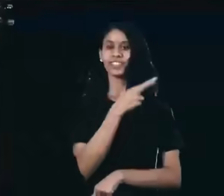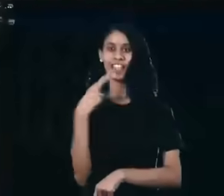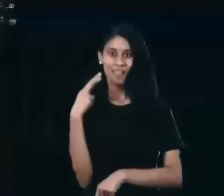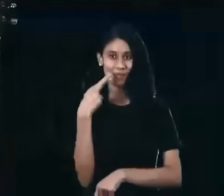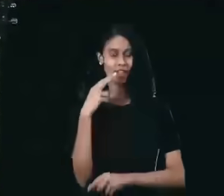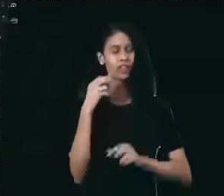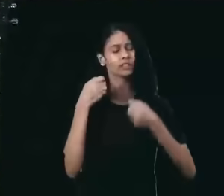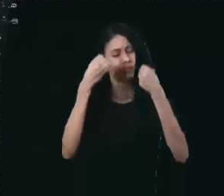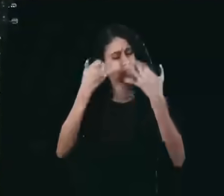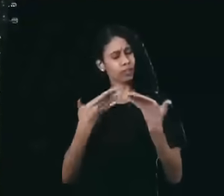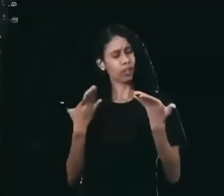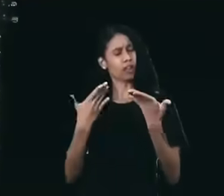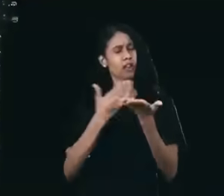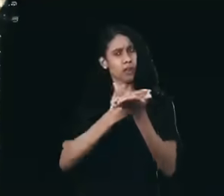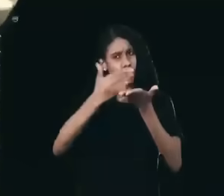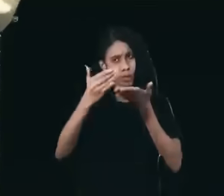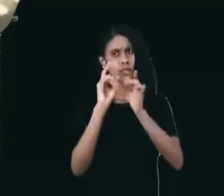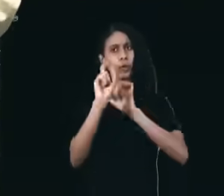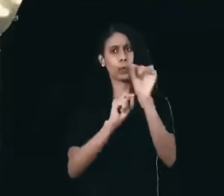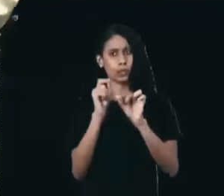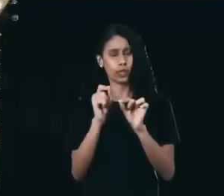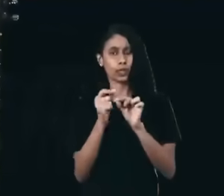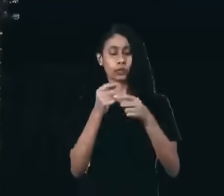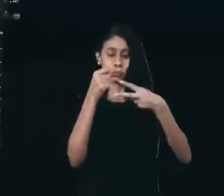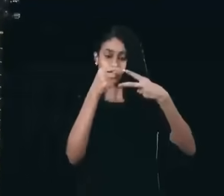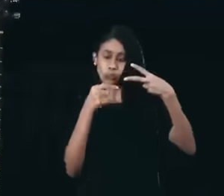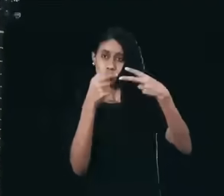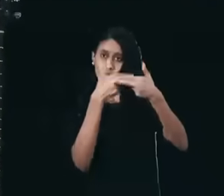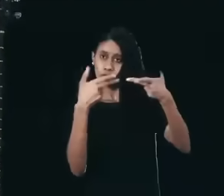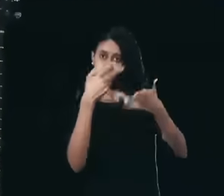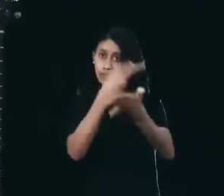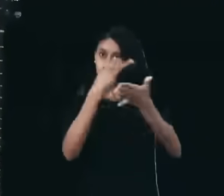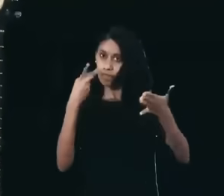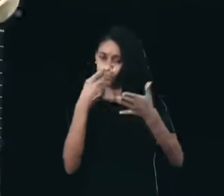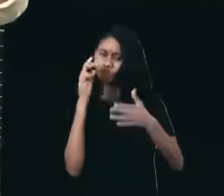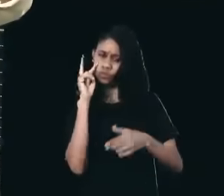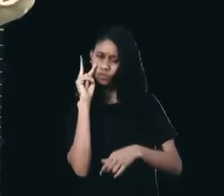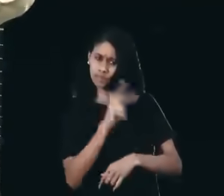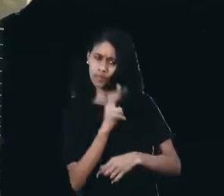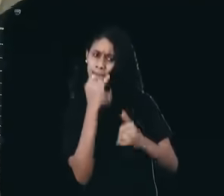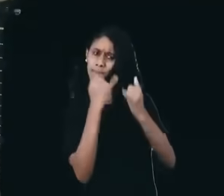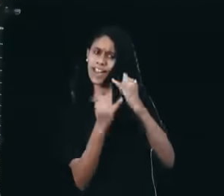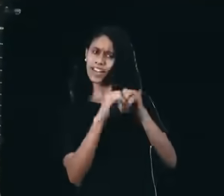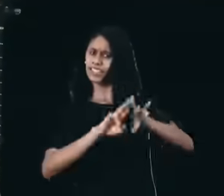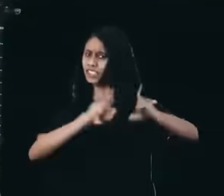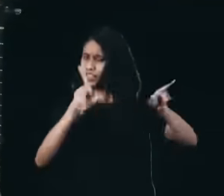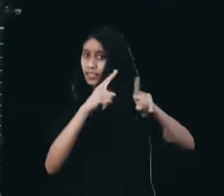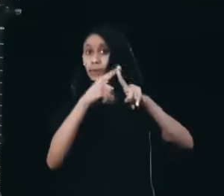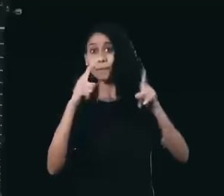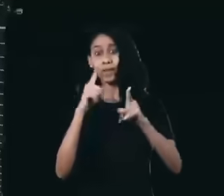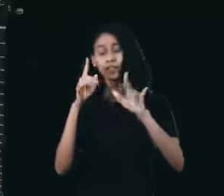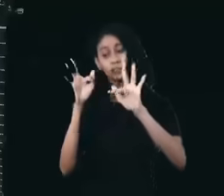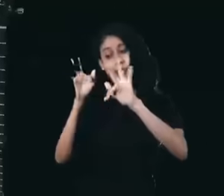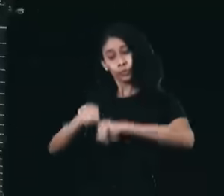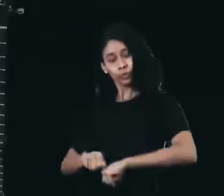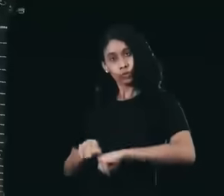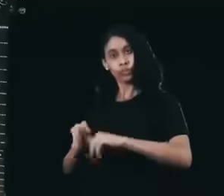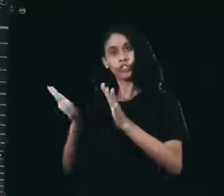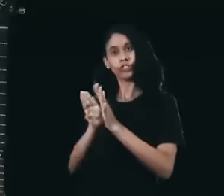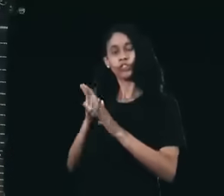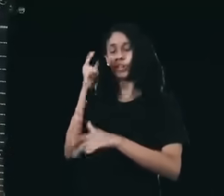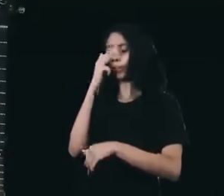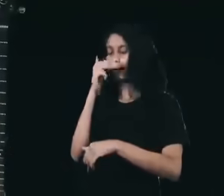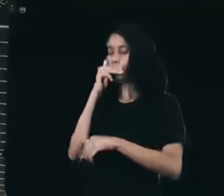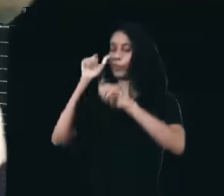palavra contando para vocês duas ocasiões que parecem ser diferentes, mas que ao fim vão dar no mesmo